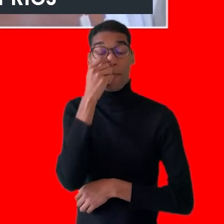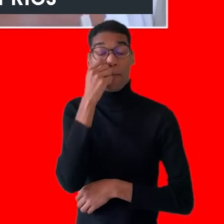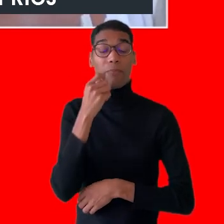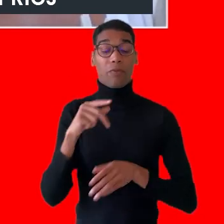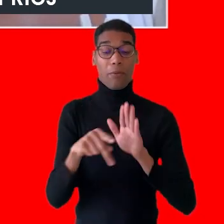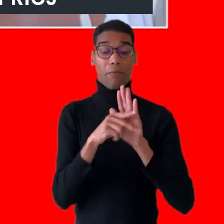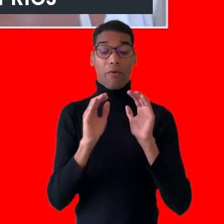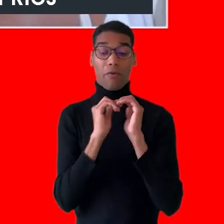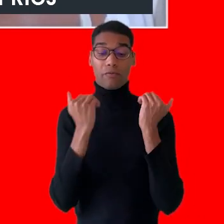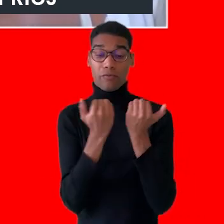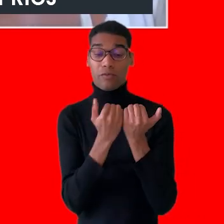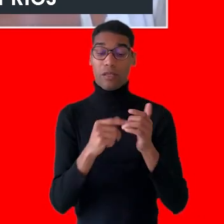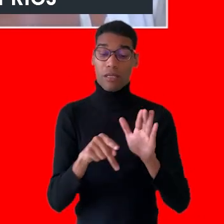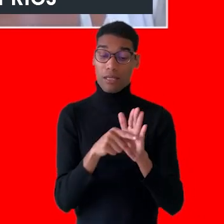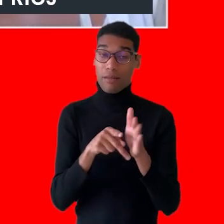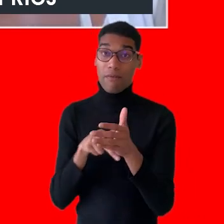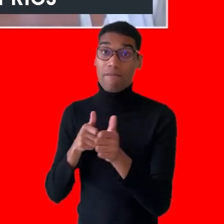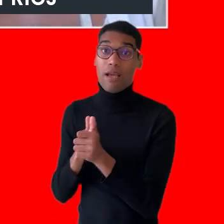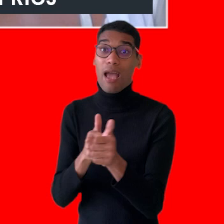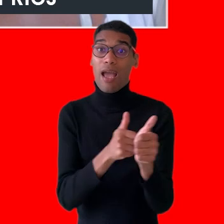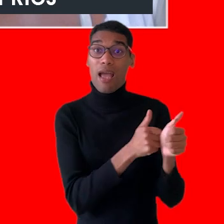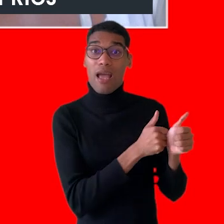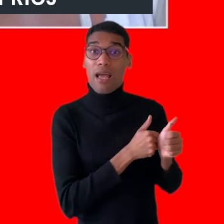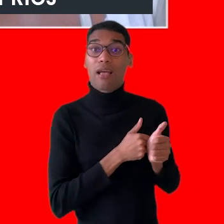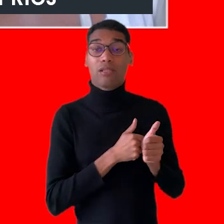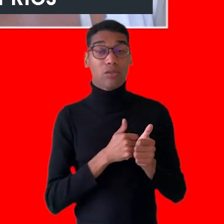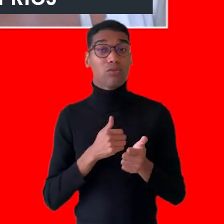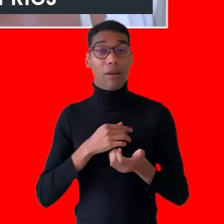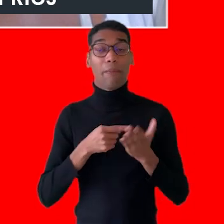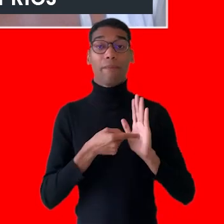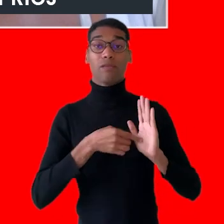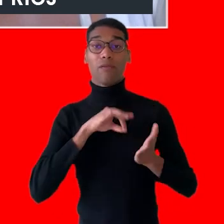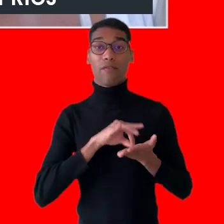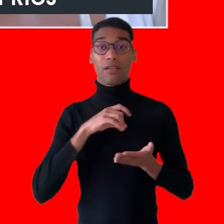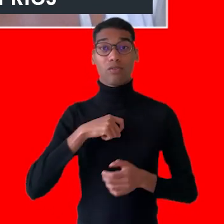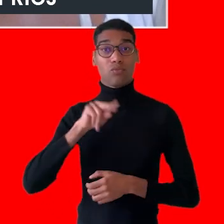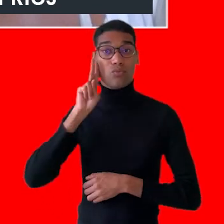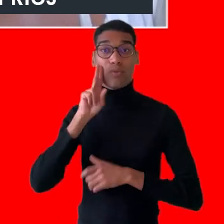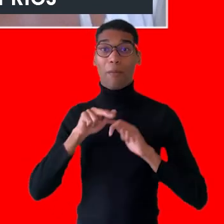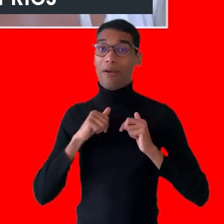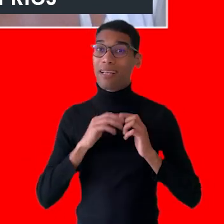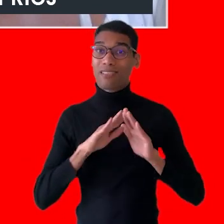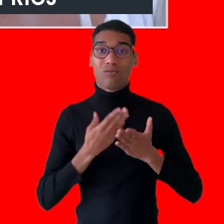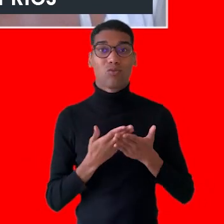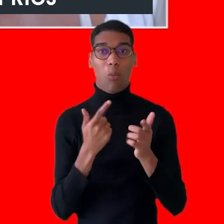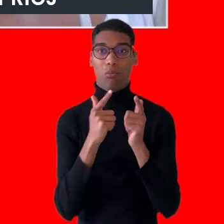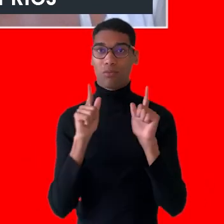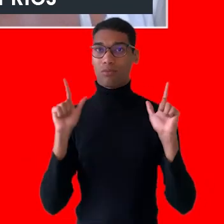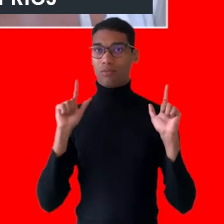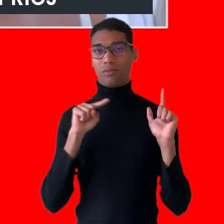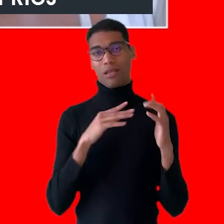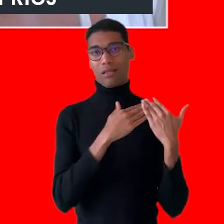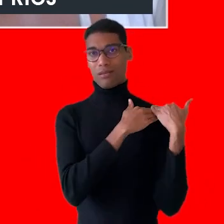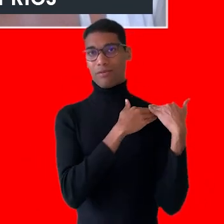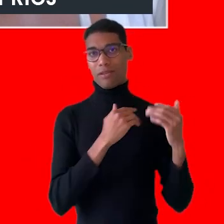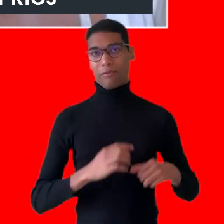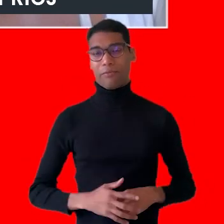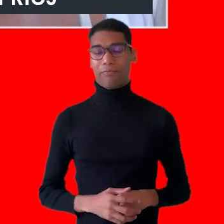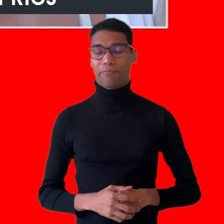adolescentes da comunidade e do nosso entorno, da nossa verdadeira história, porque as escolas não estão fazendo esse papel.